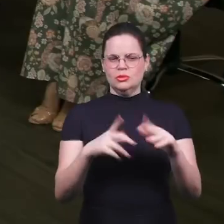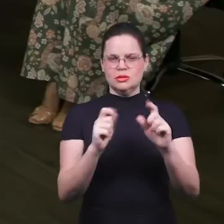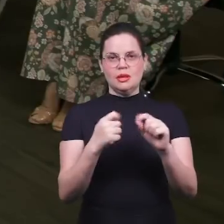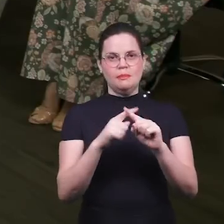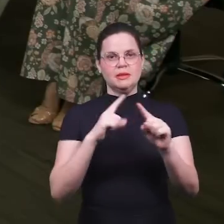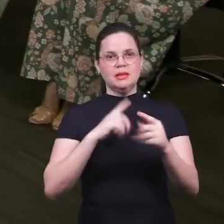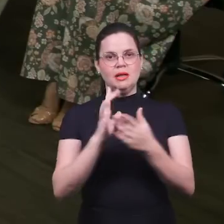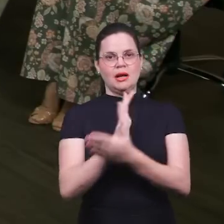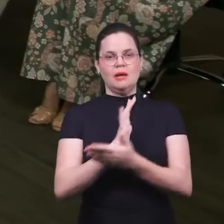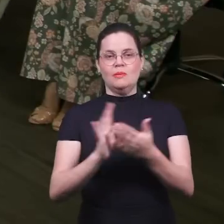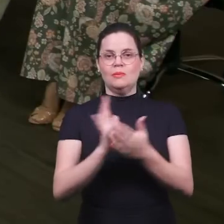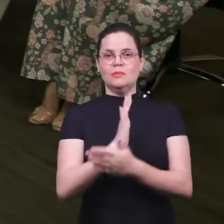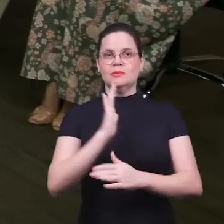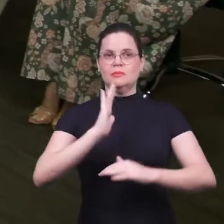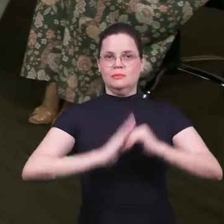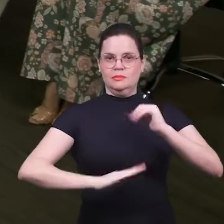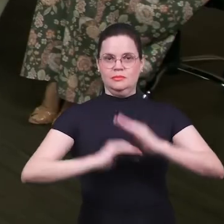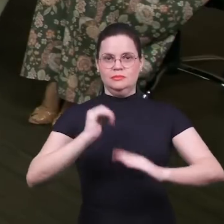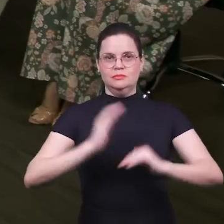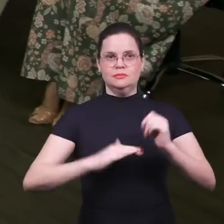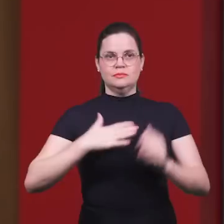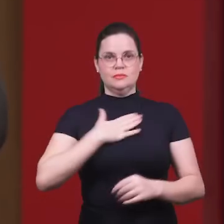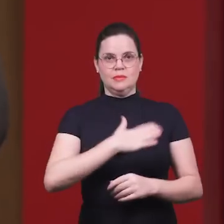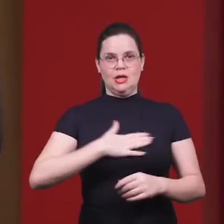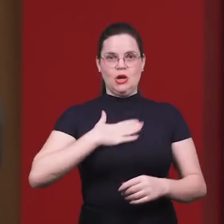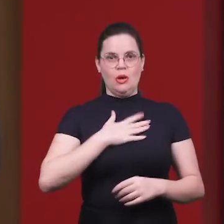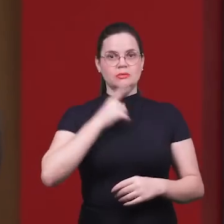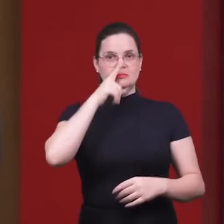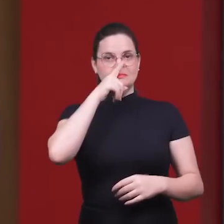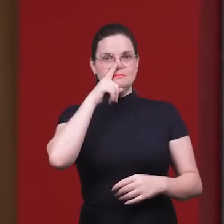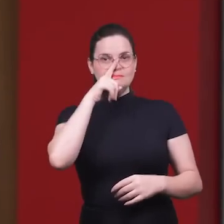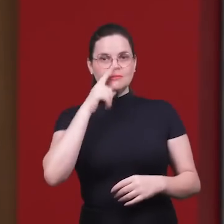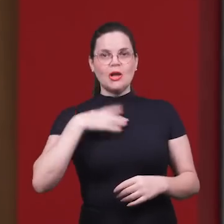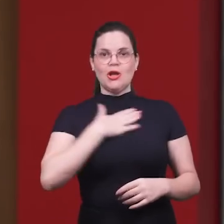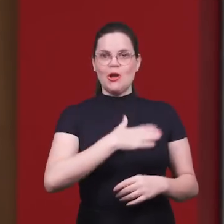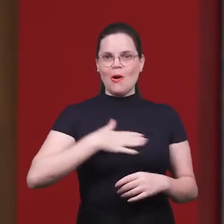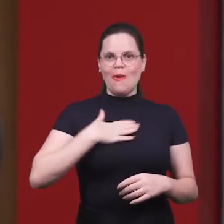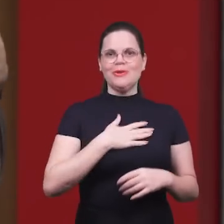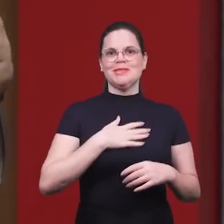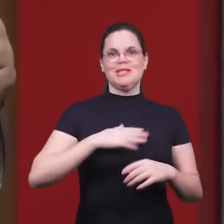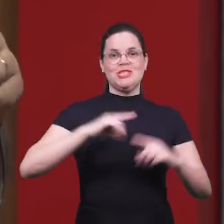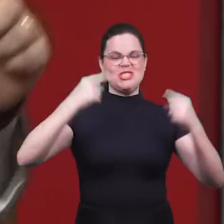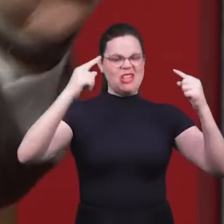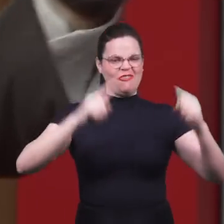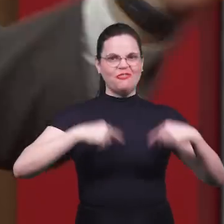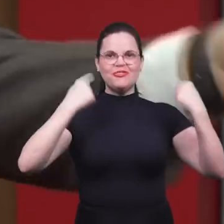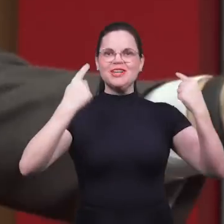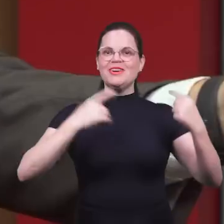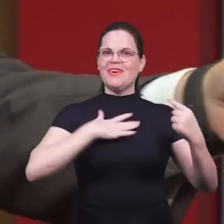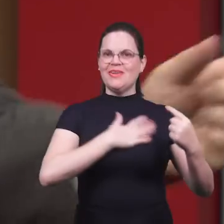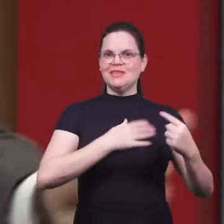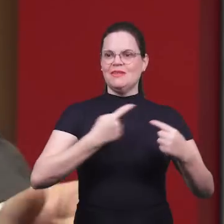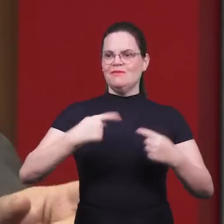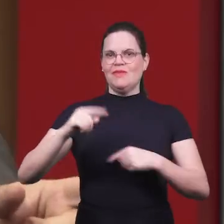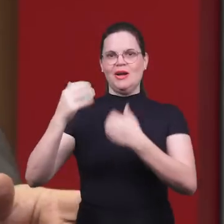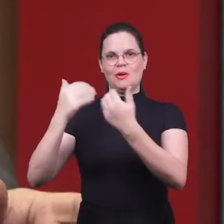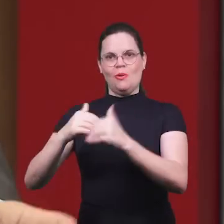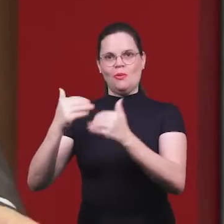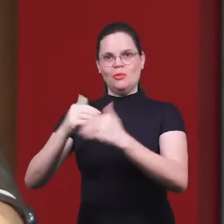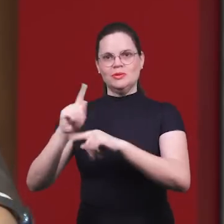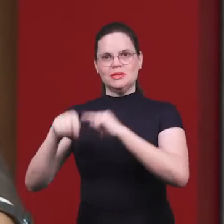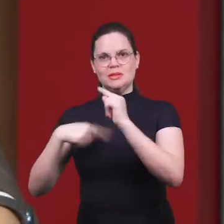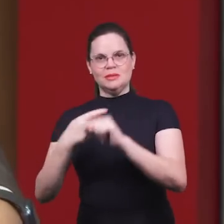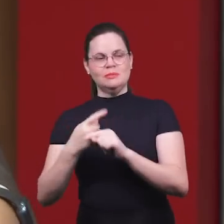mas existem muitos profissionais que eles têm essa aptidão a risco, a lidar com o incerto, e aí eles fazem o concurso e ainda procuram